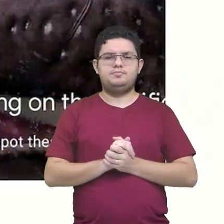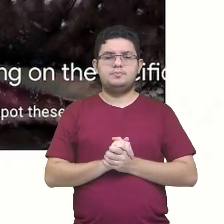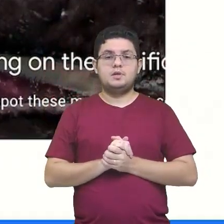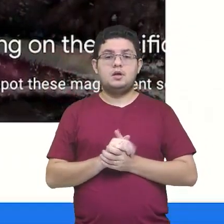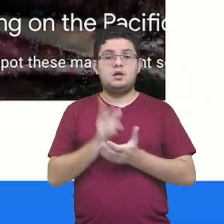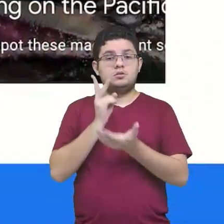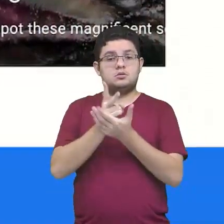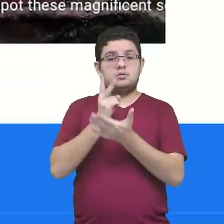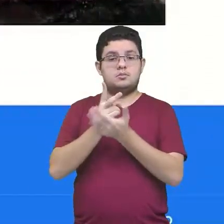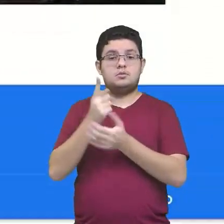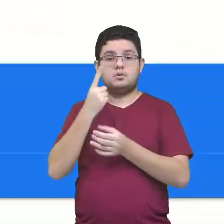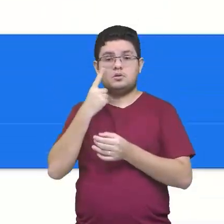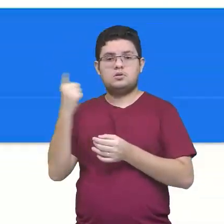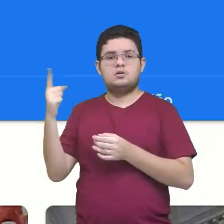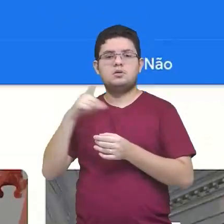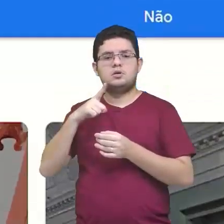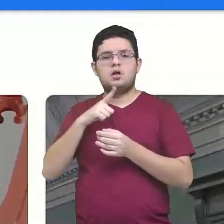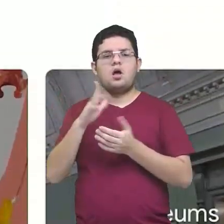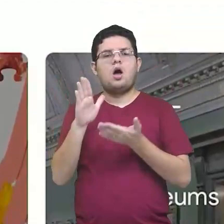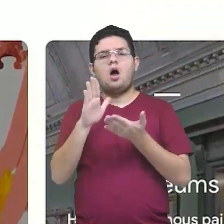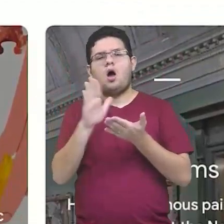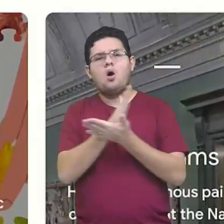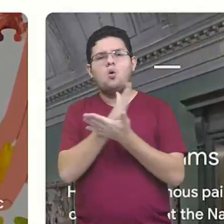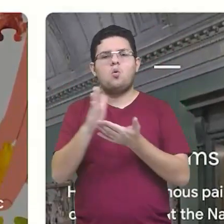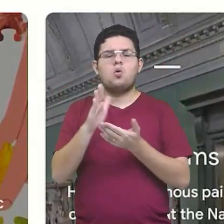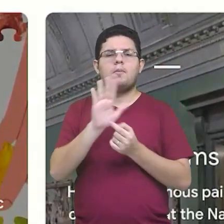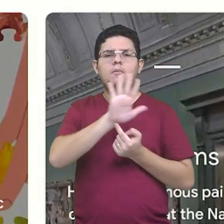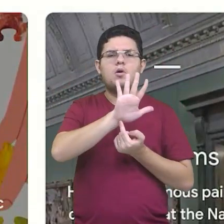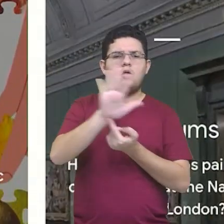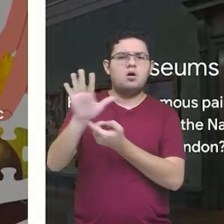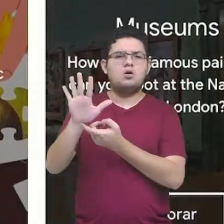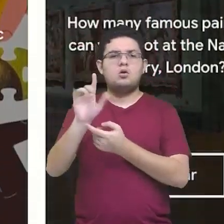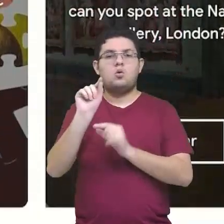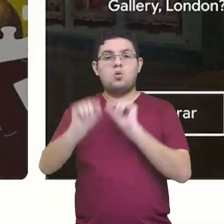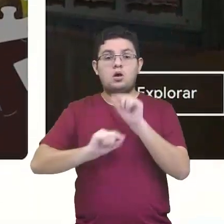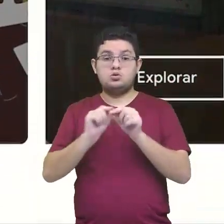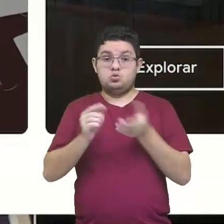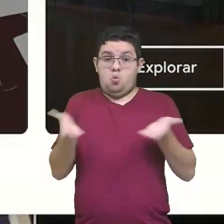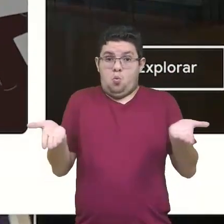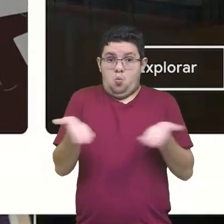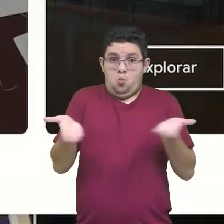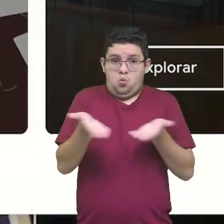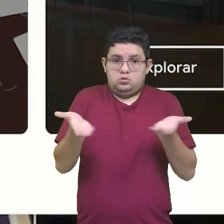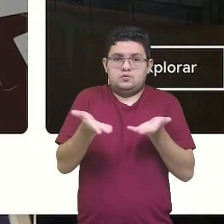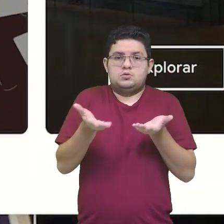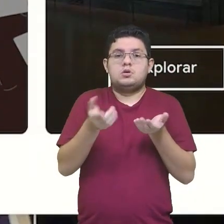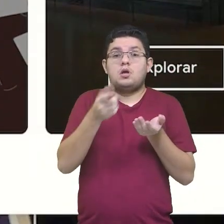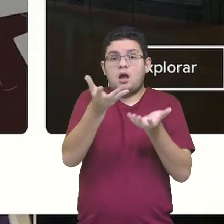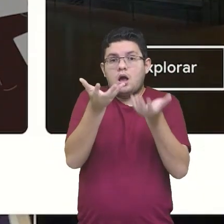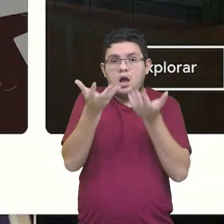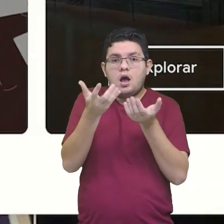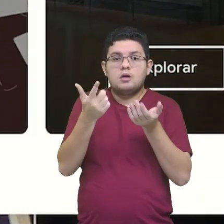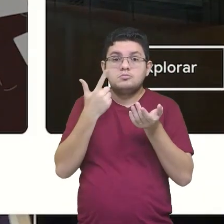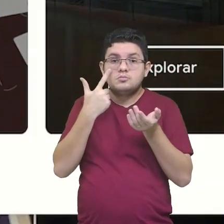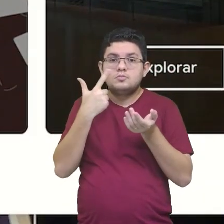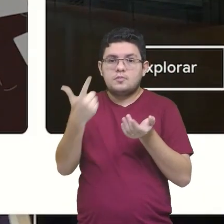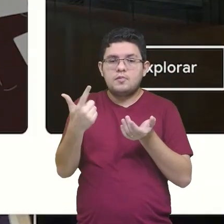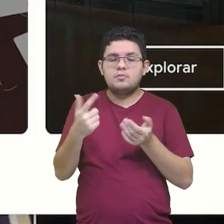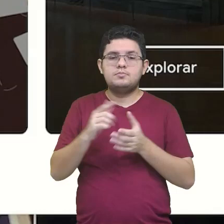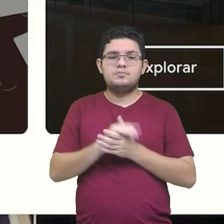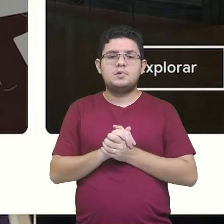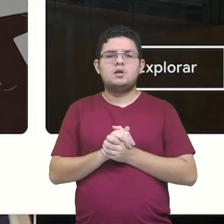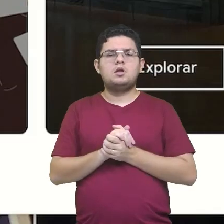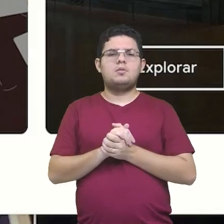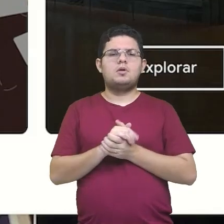no início, né, as indicações para você visualizar hoje, né? E tem aqui, olha só, se você está procurando